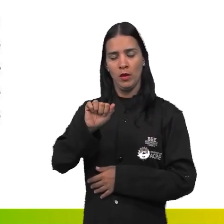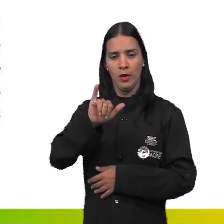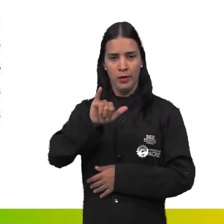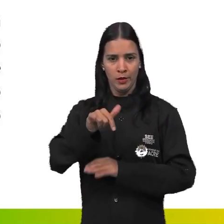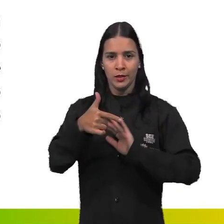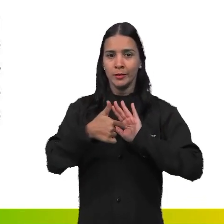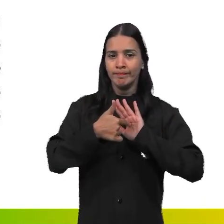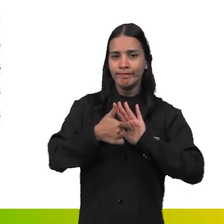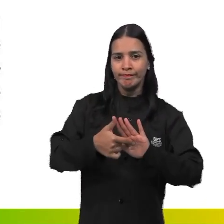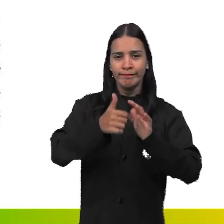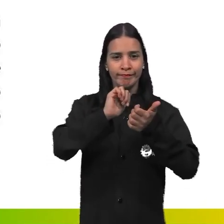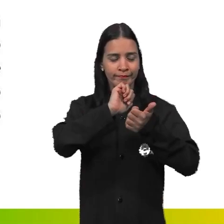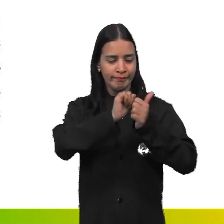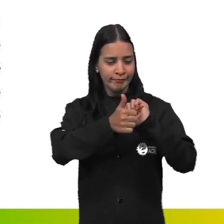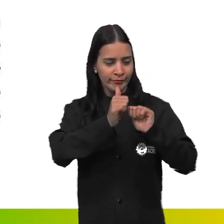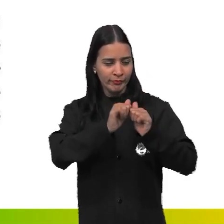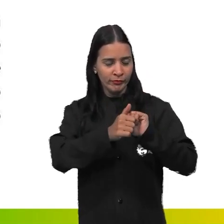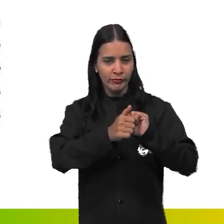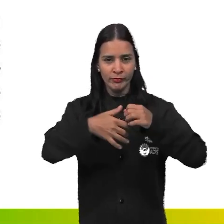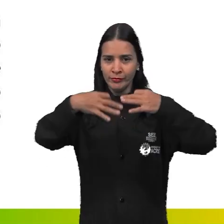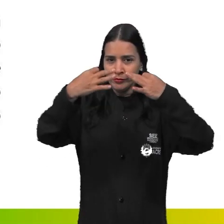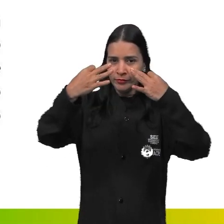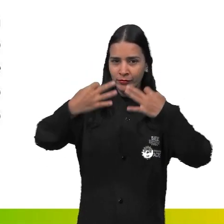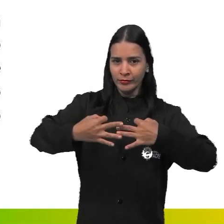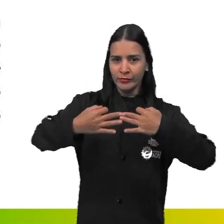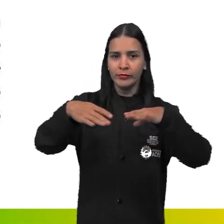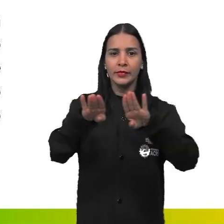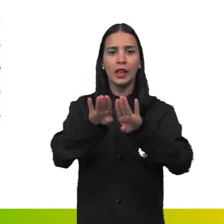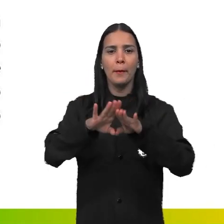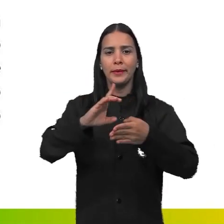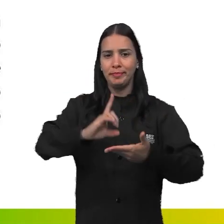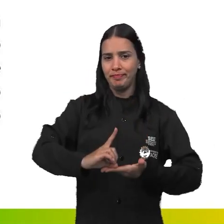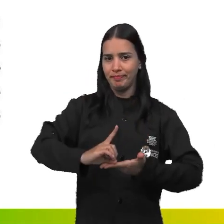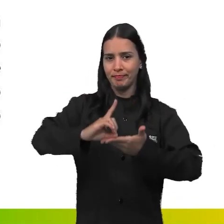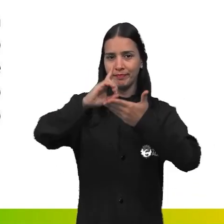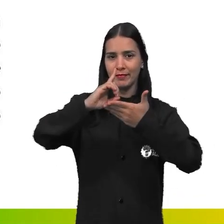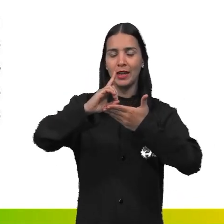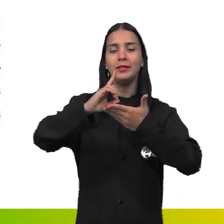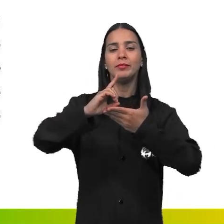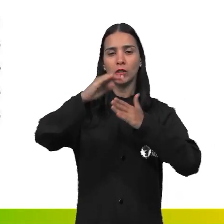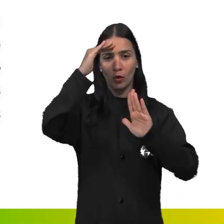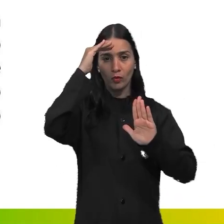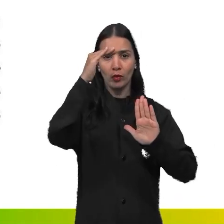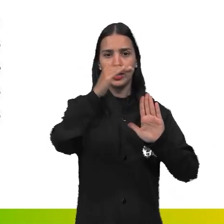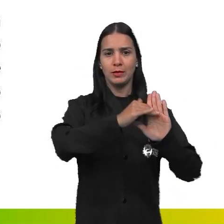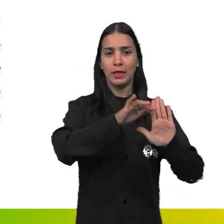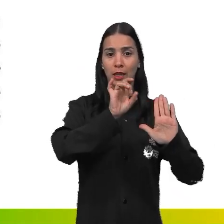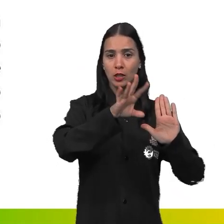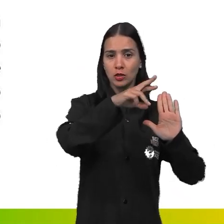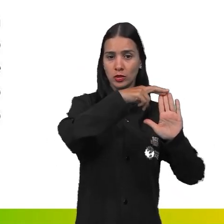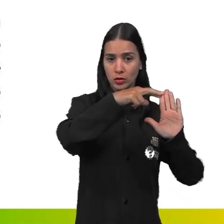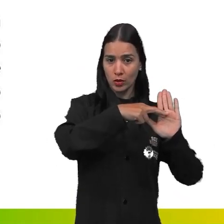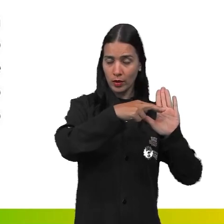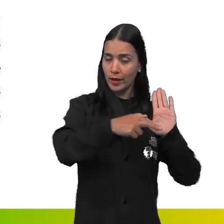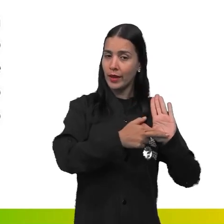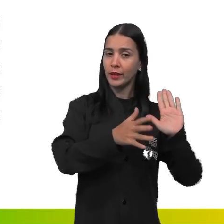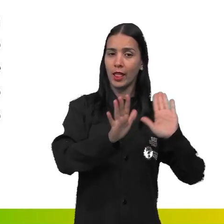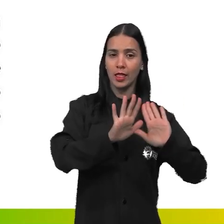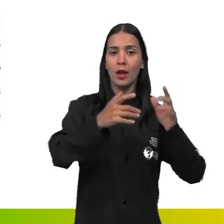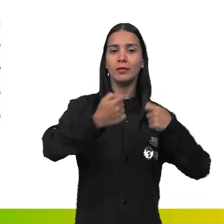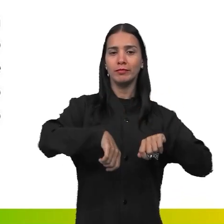ética de jogar com lealdade, respeitando não apenas as regras, mas também o espírito do